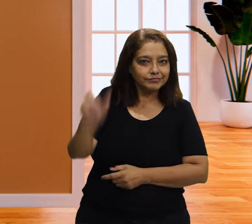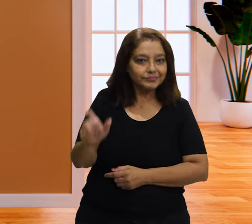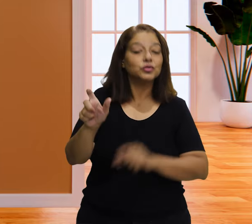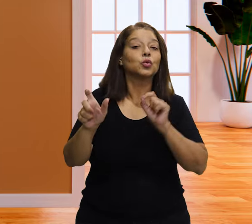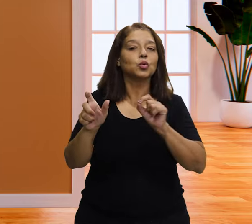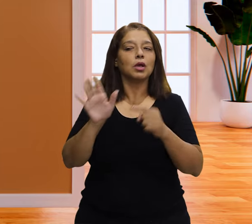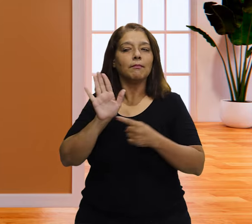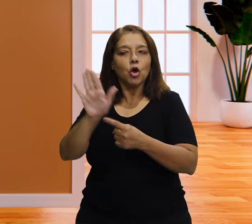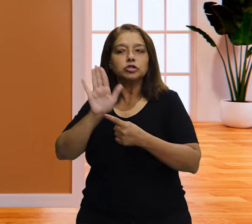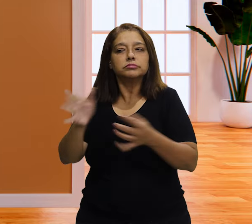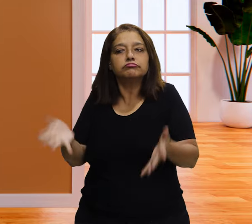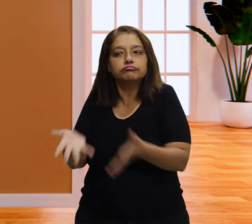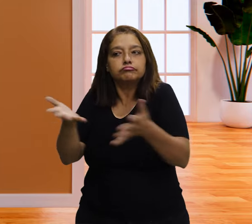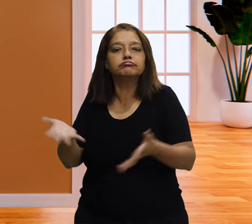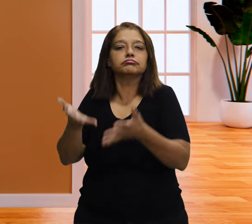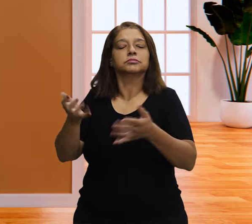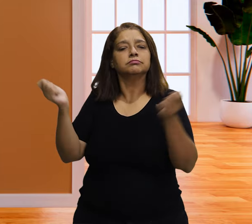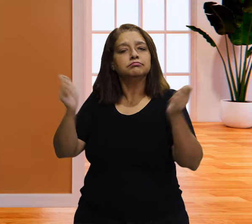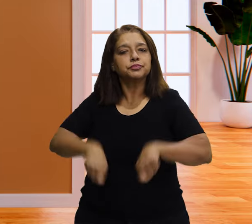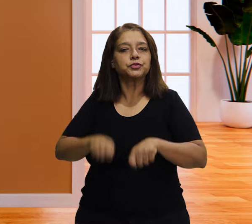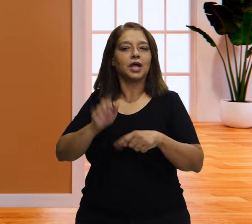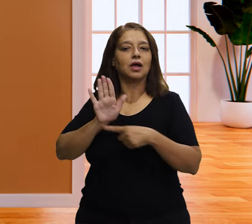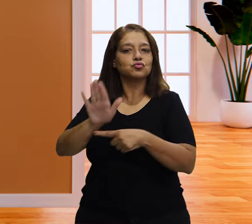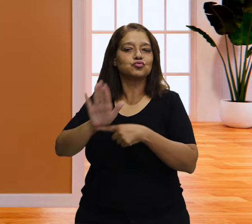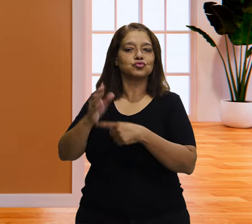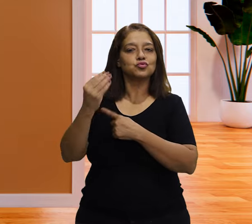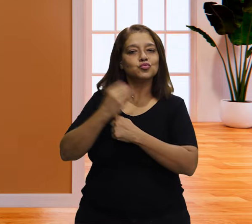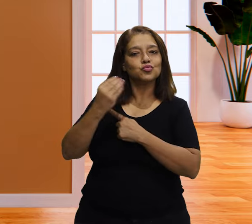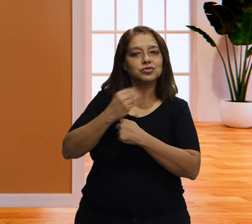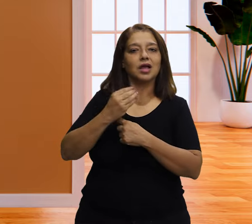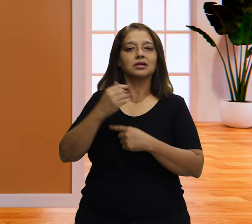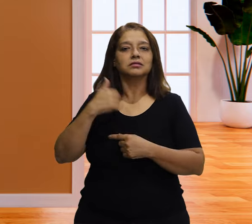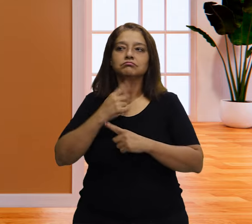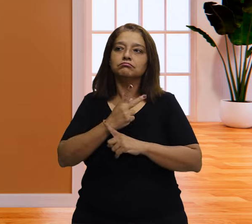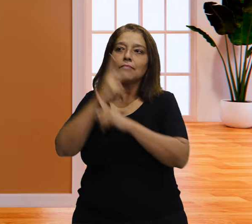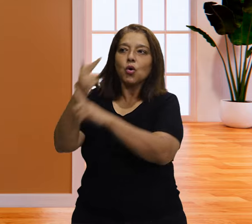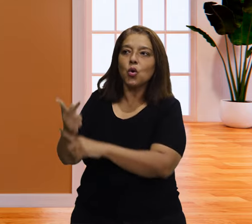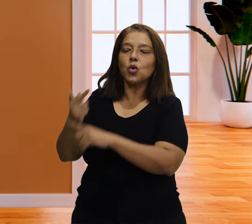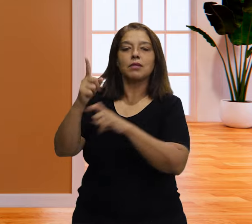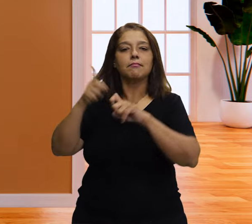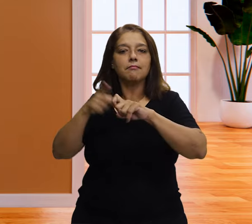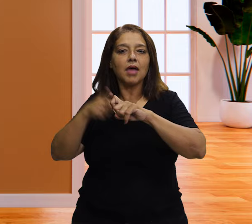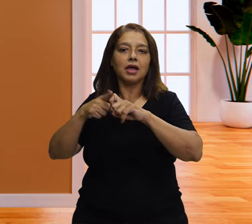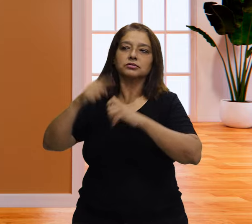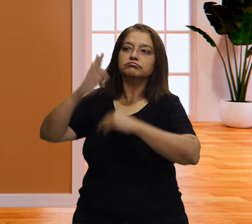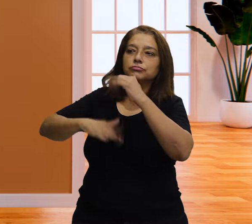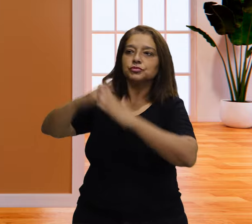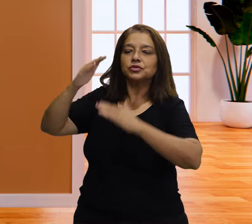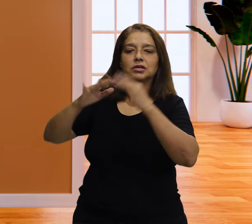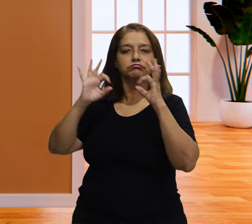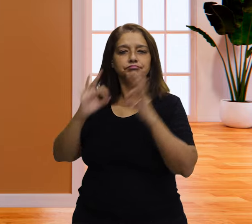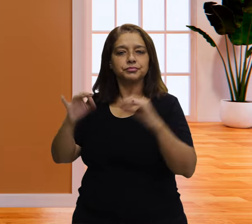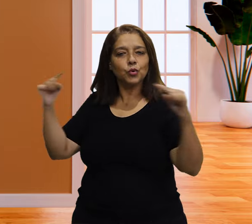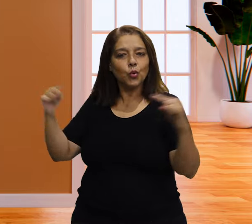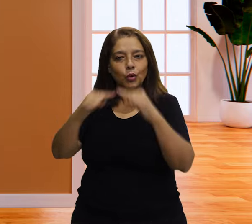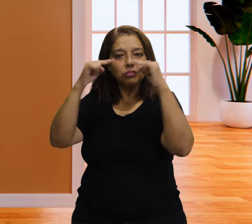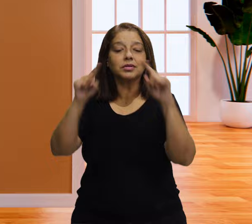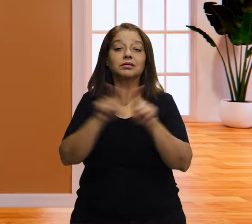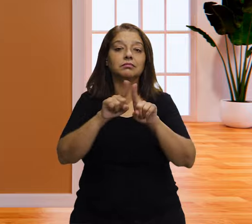cuidado, que inclui desde a busca por apoio profissional especializado até a valorização de práticas